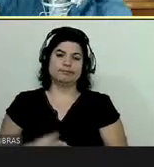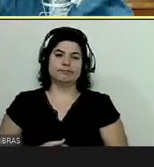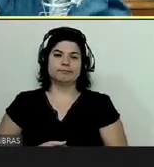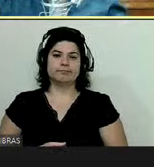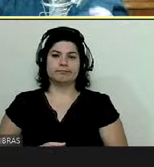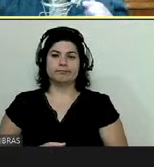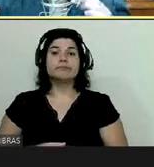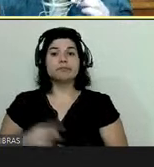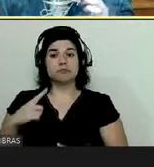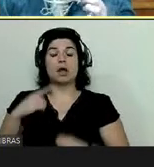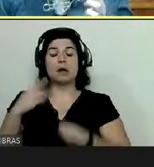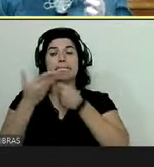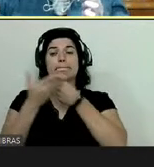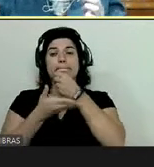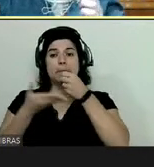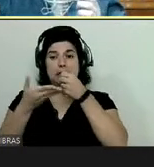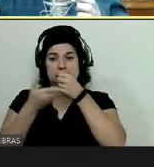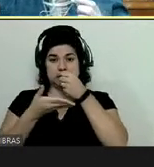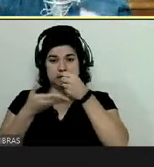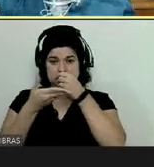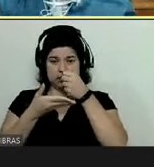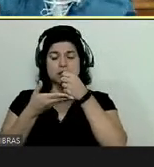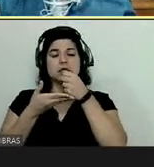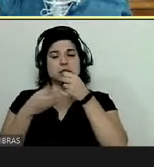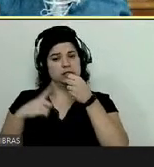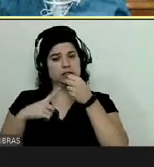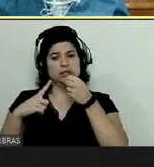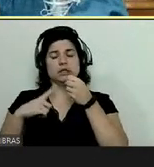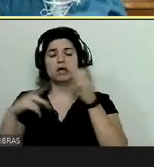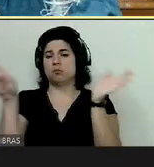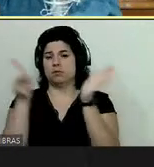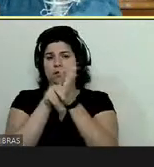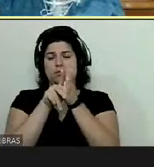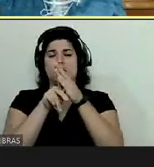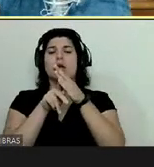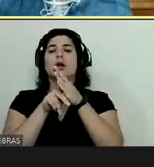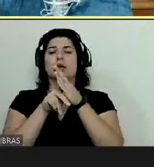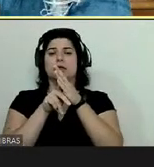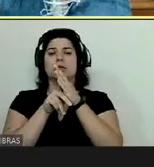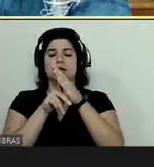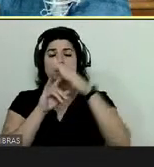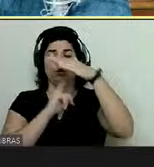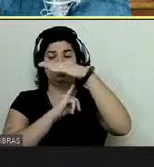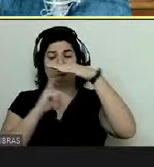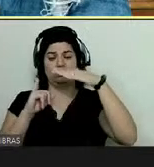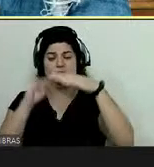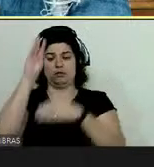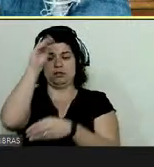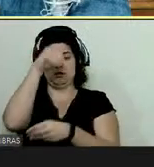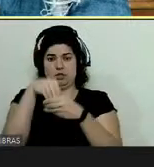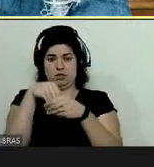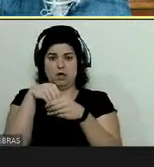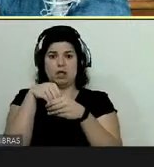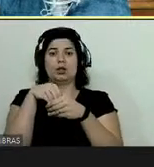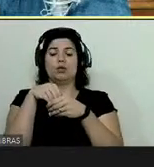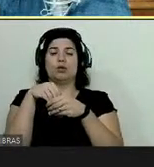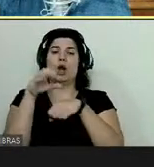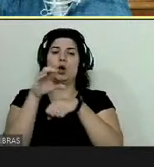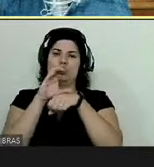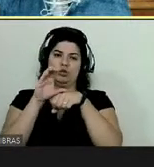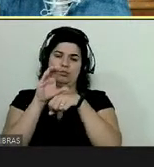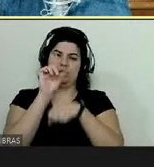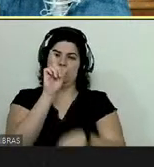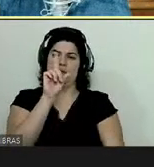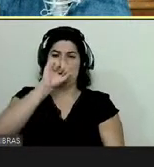fez as bases vamos dizer assim institucionais Nossa então aqui nessa Constituição de 1891